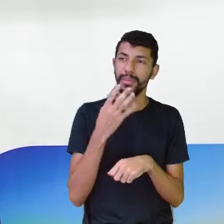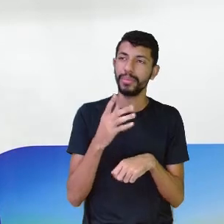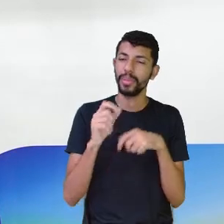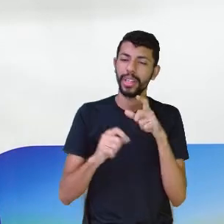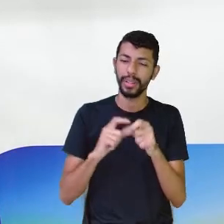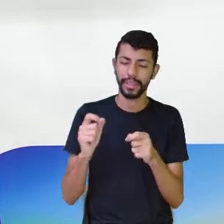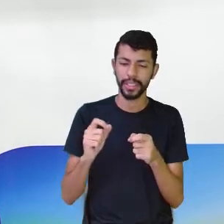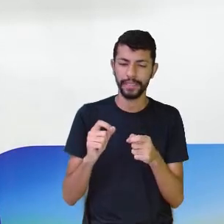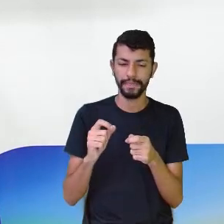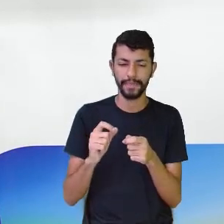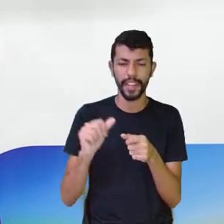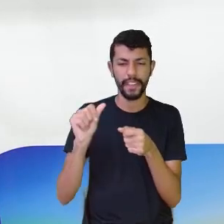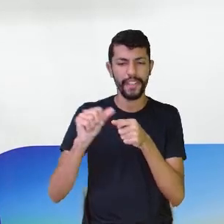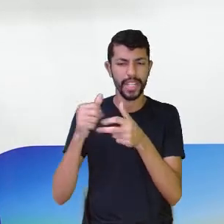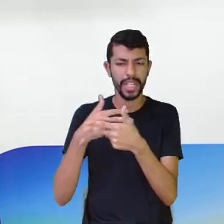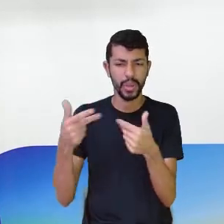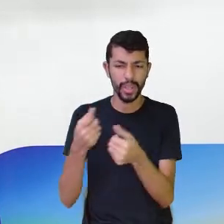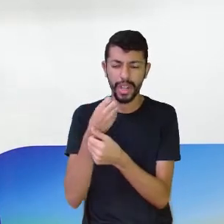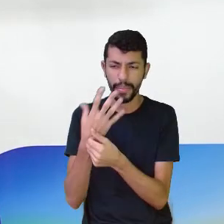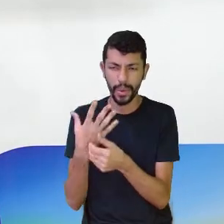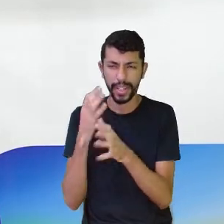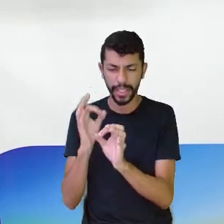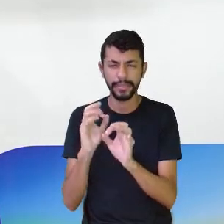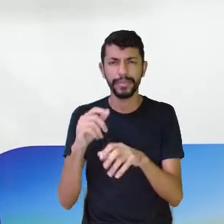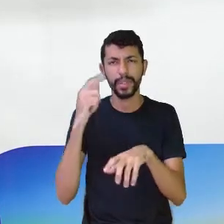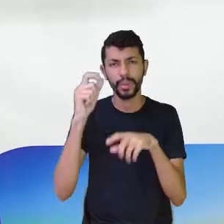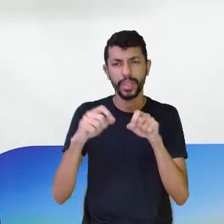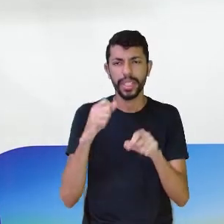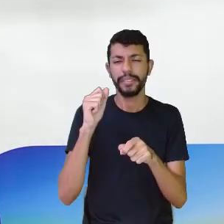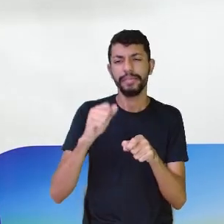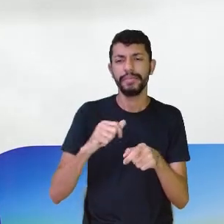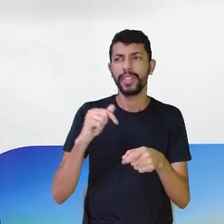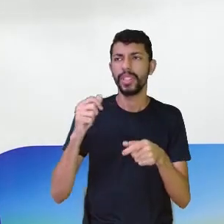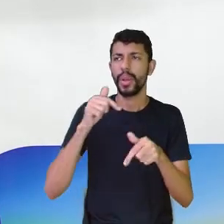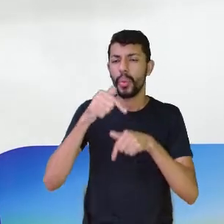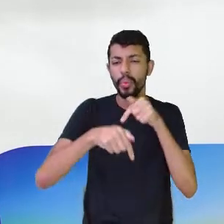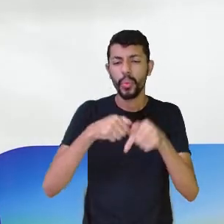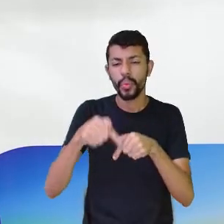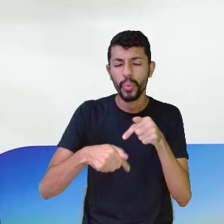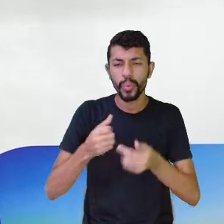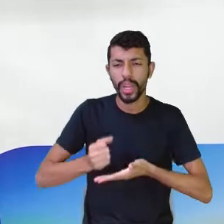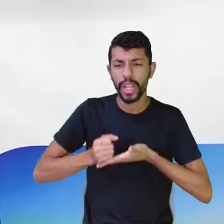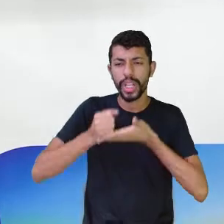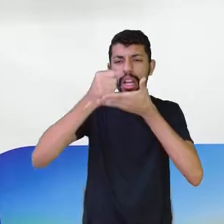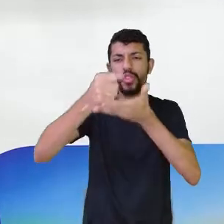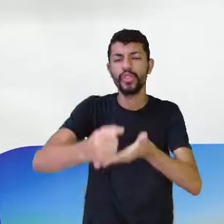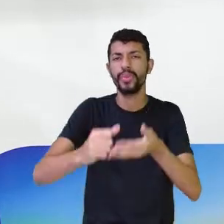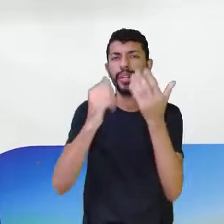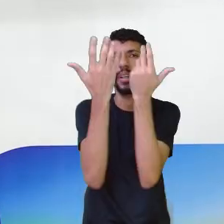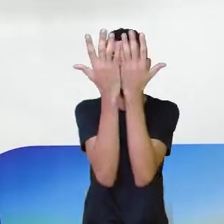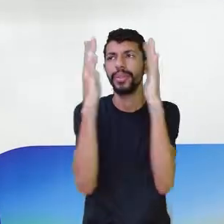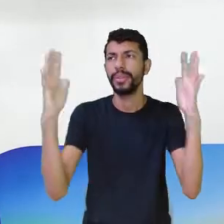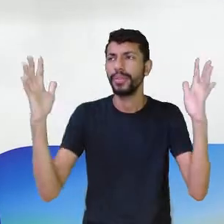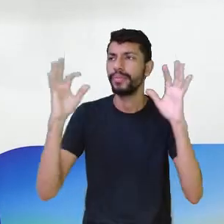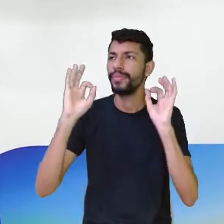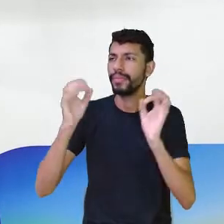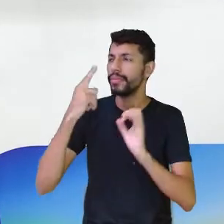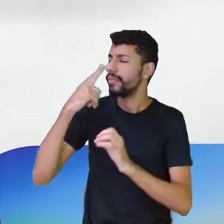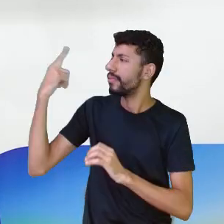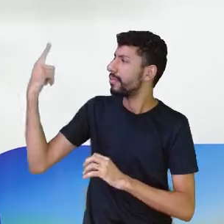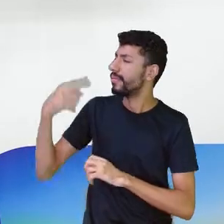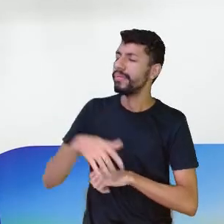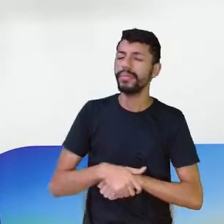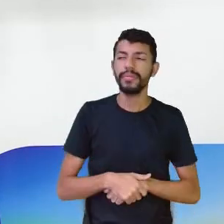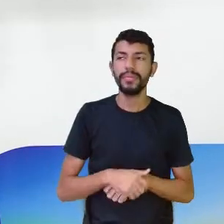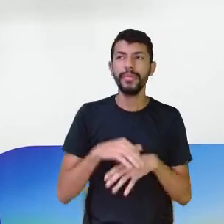fazer coisas boas, praticar atividades que vão ajudar o ambiente, está ali, né? Ambiental.